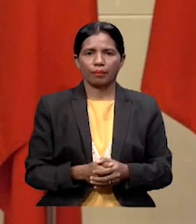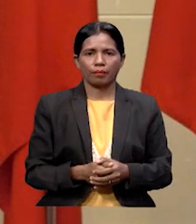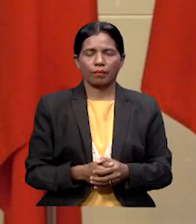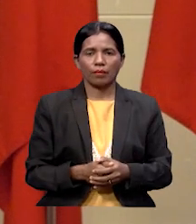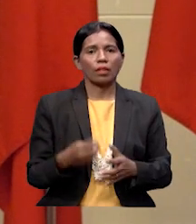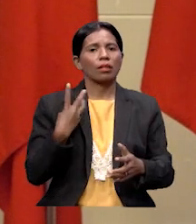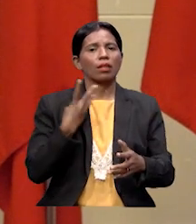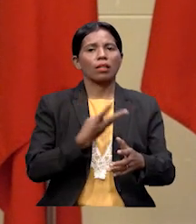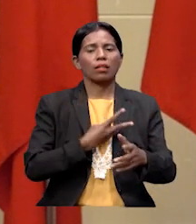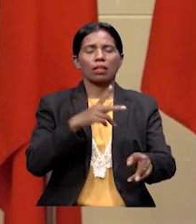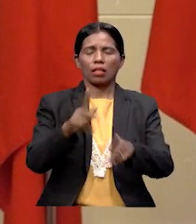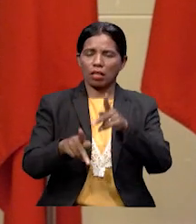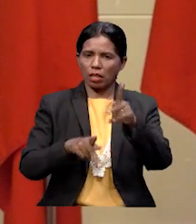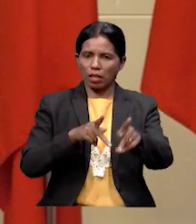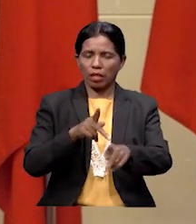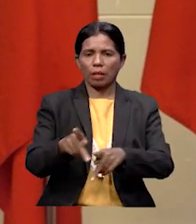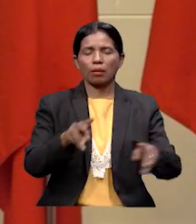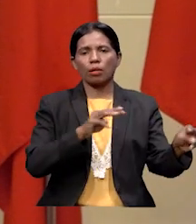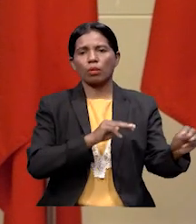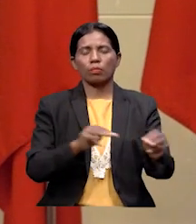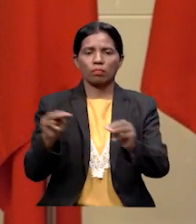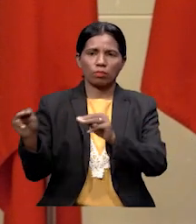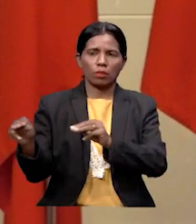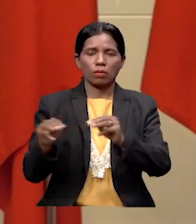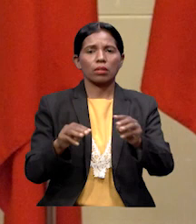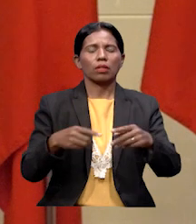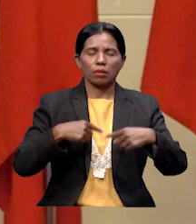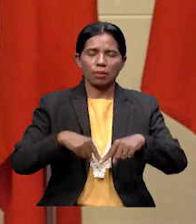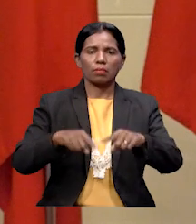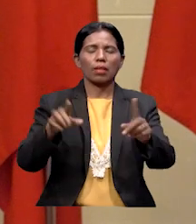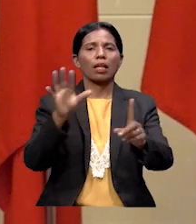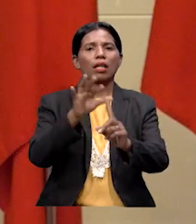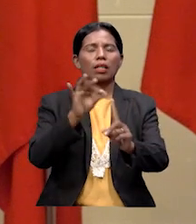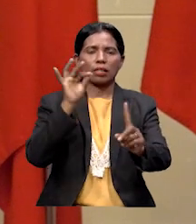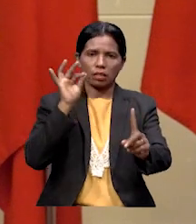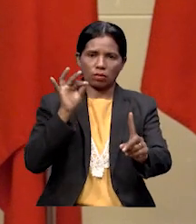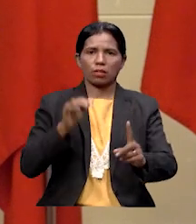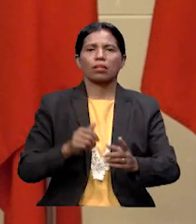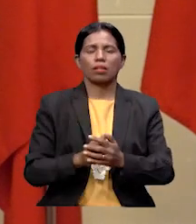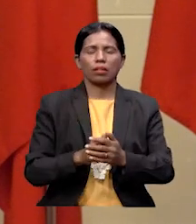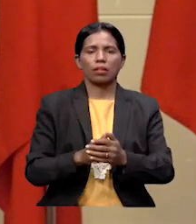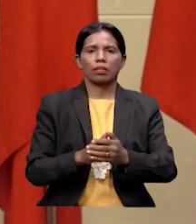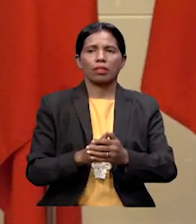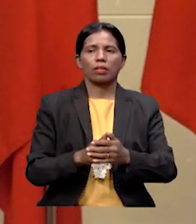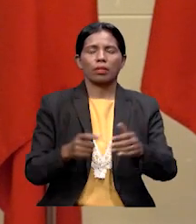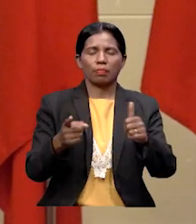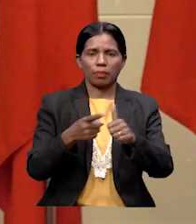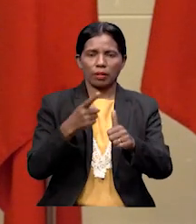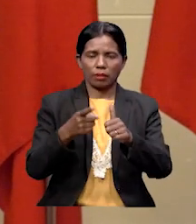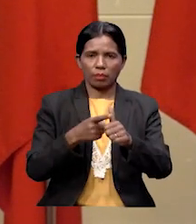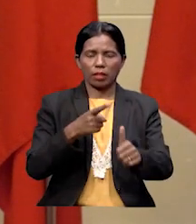E tem povo mobilizado para a eleição legislativa e é primeiro semestre de